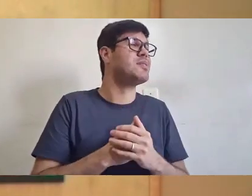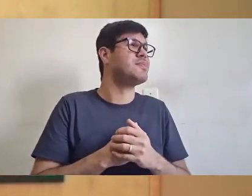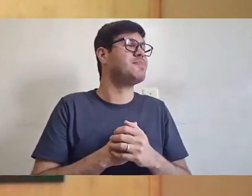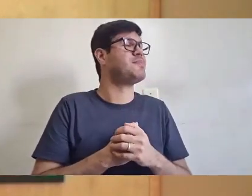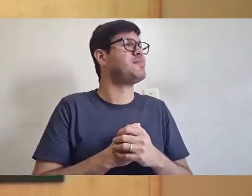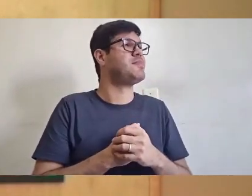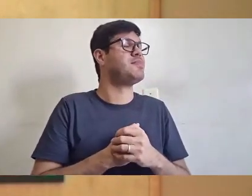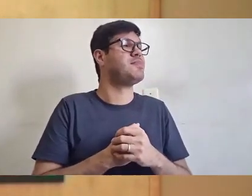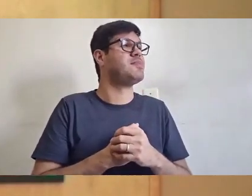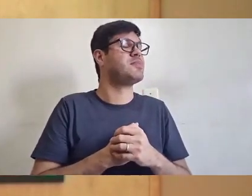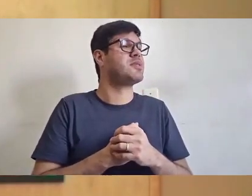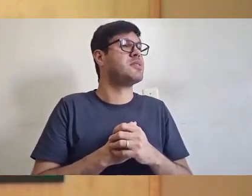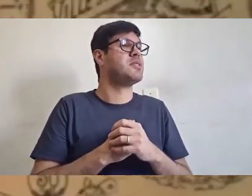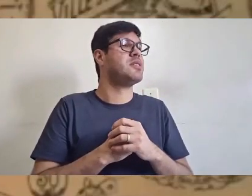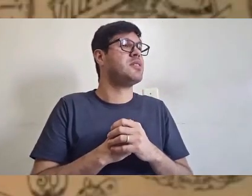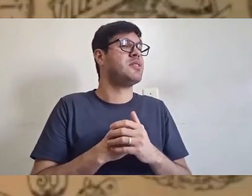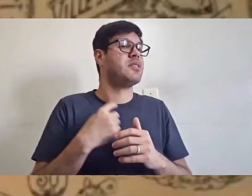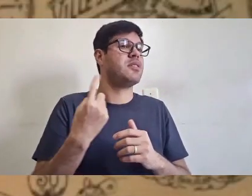Hoje,